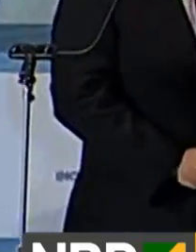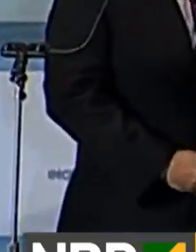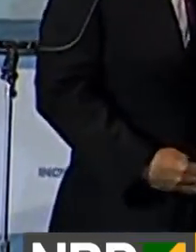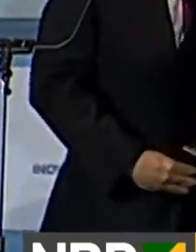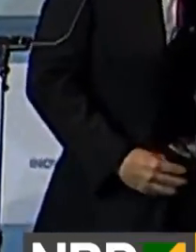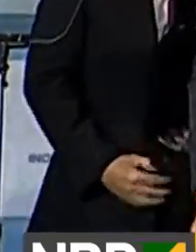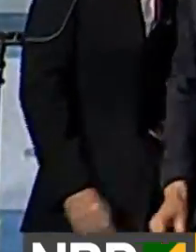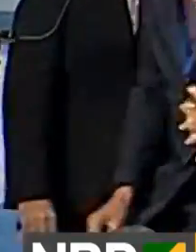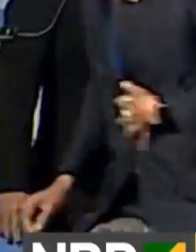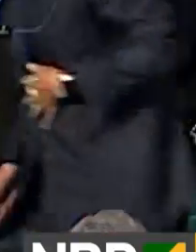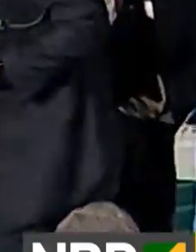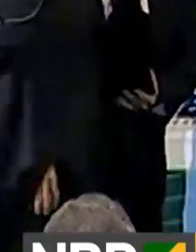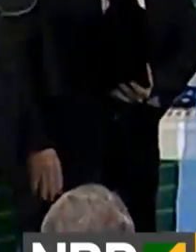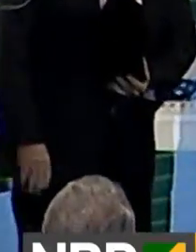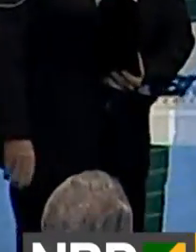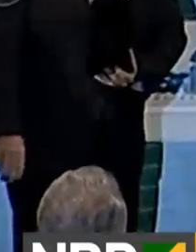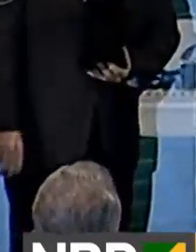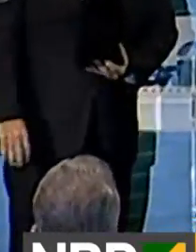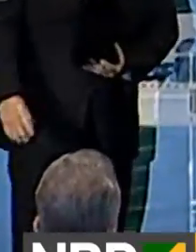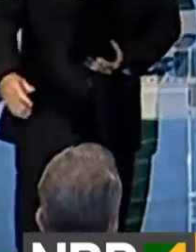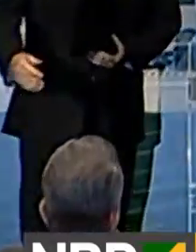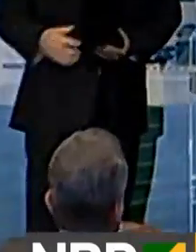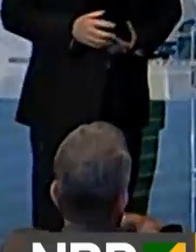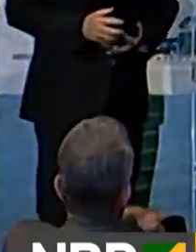da República, Michel Temer.